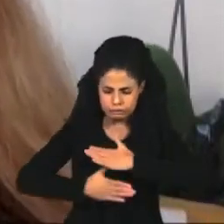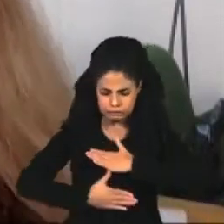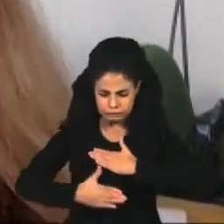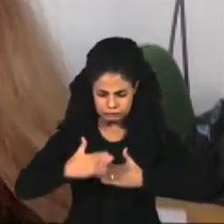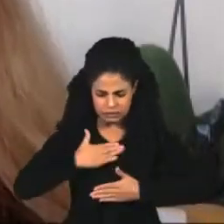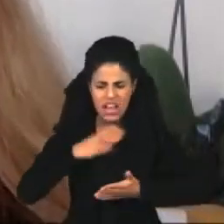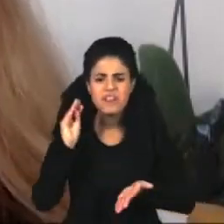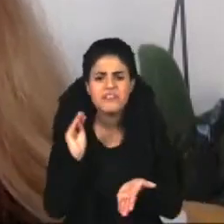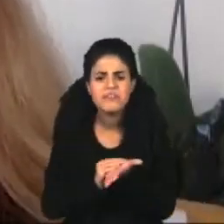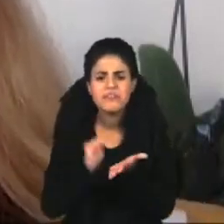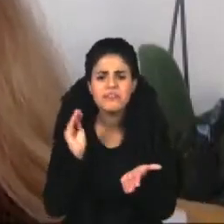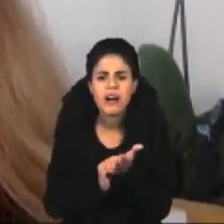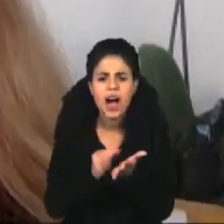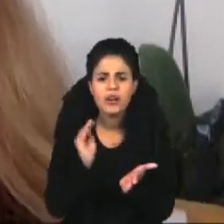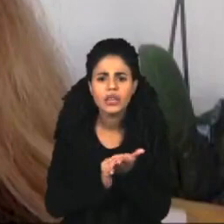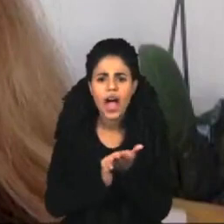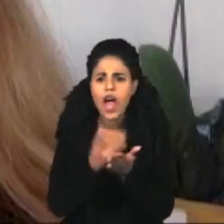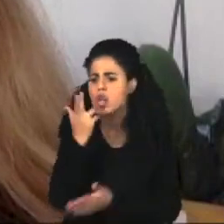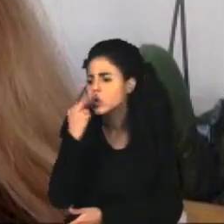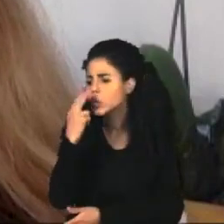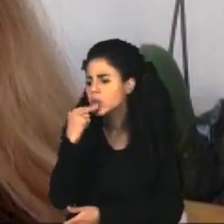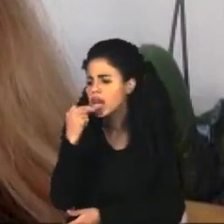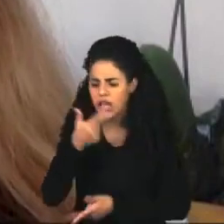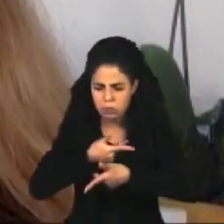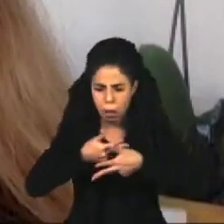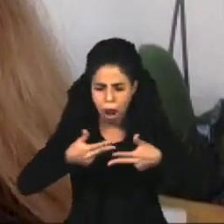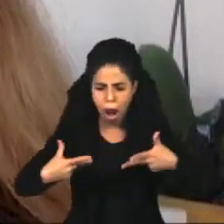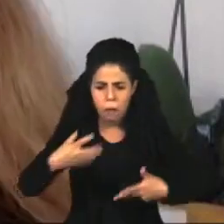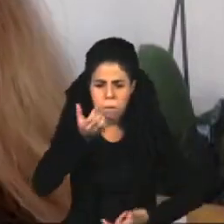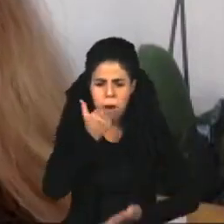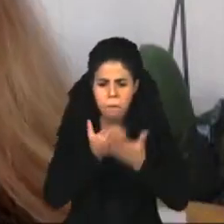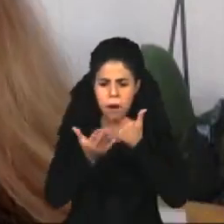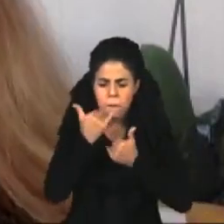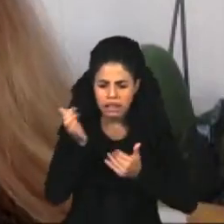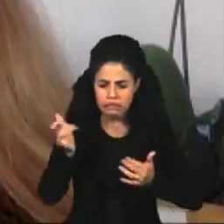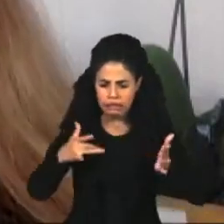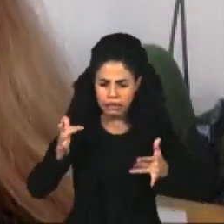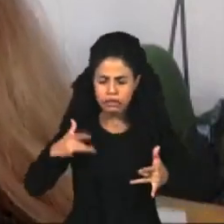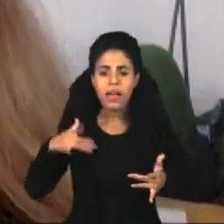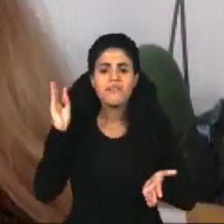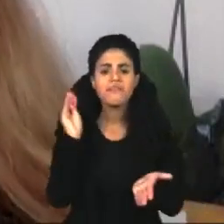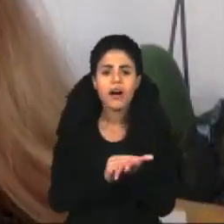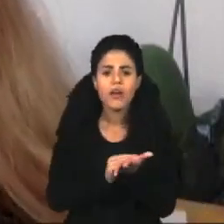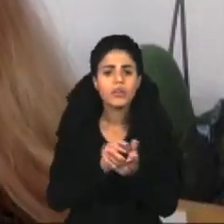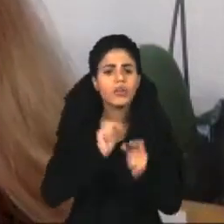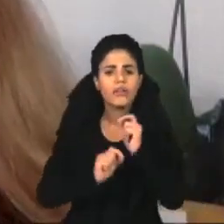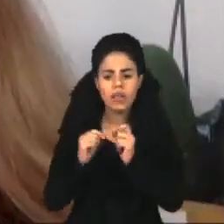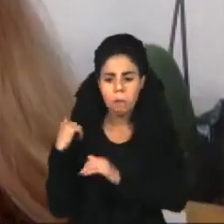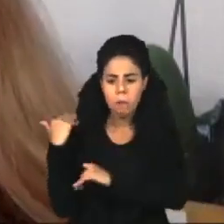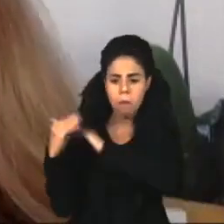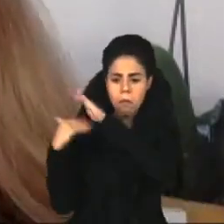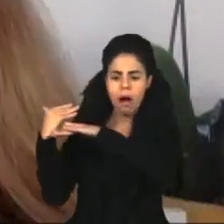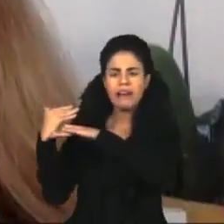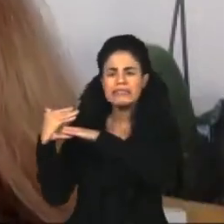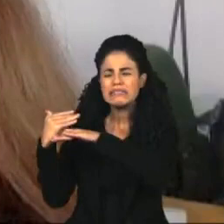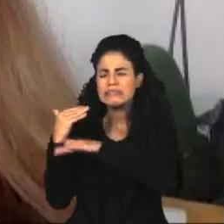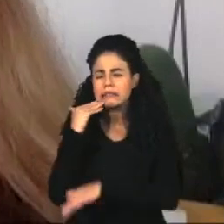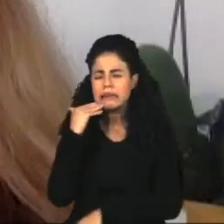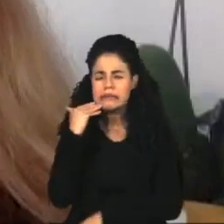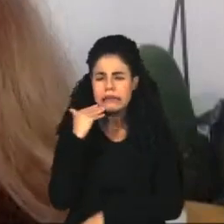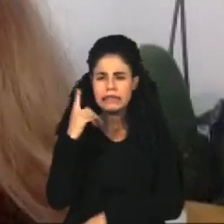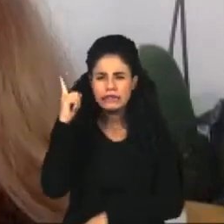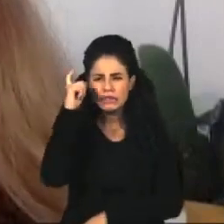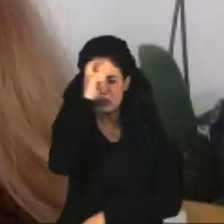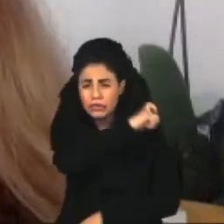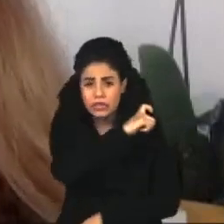nutridas ao longo da vida e certamente elas terão muita dificuldade em retenção de informação,